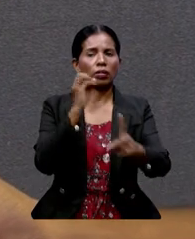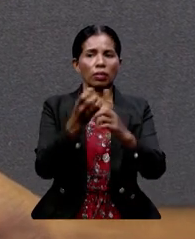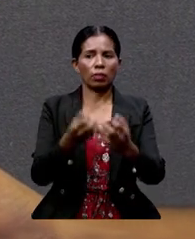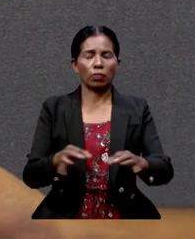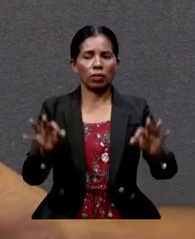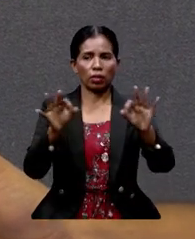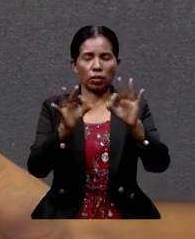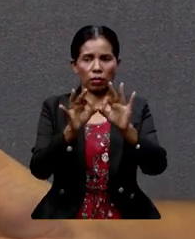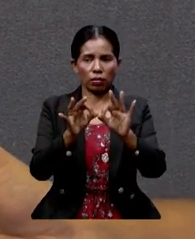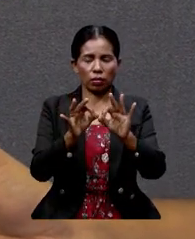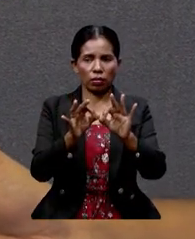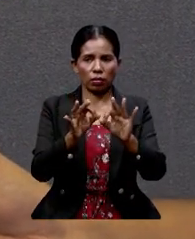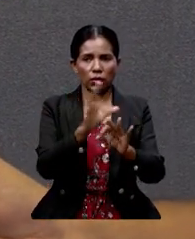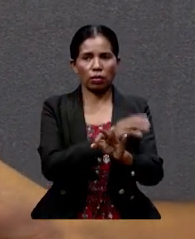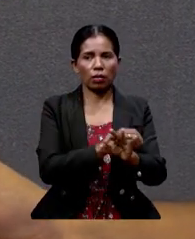deste simulacro tem como